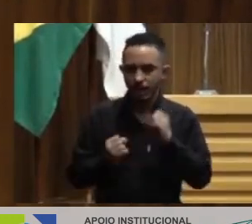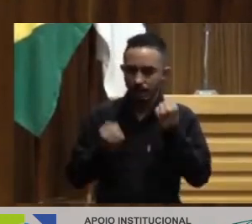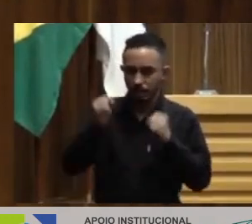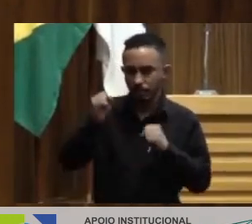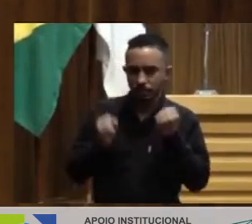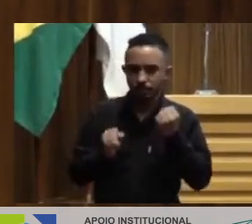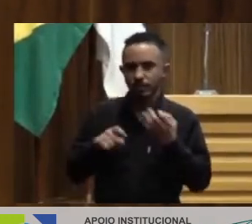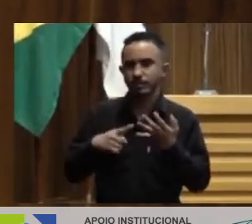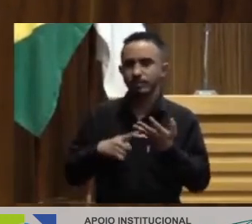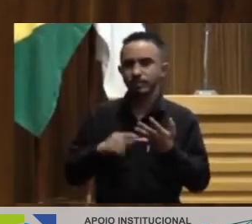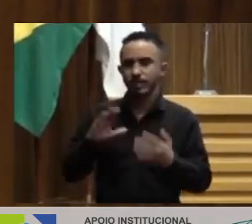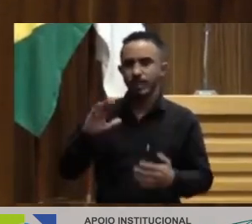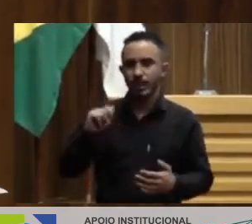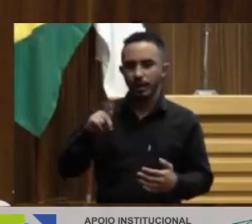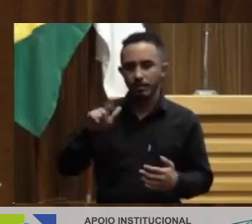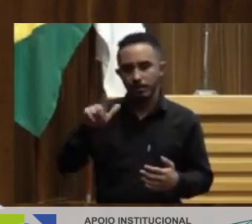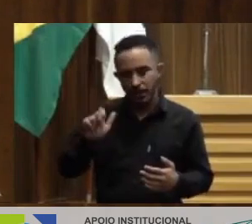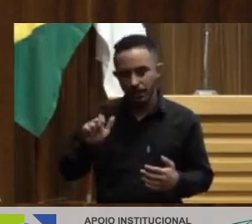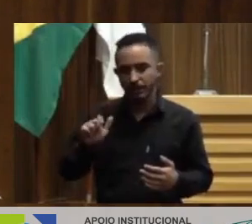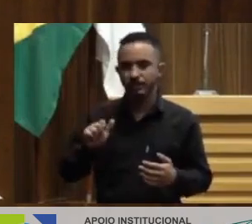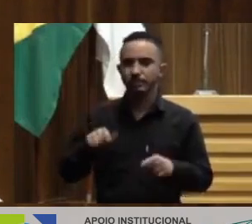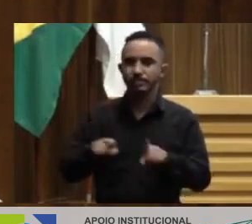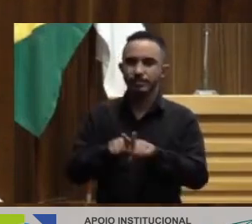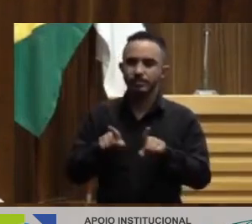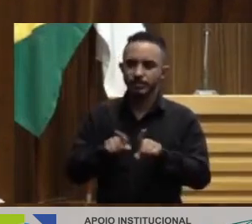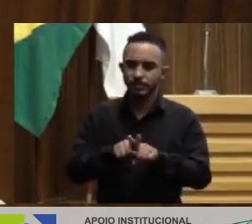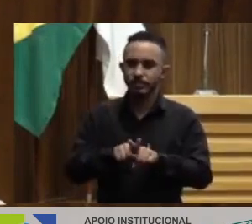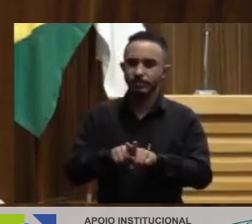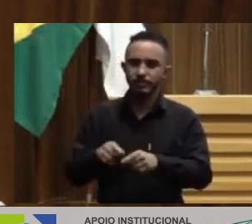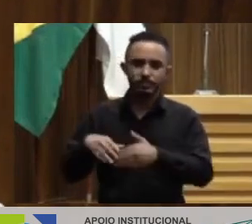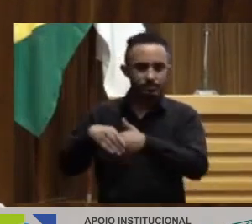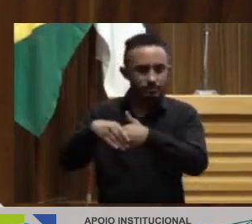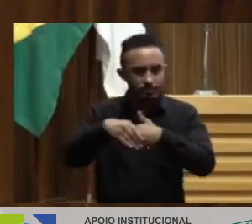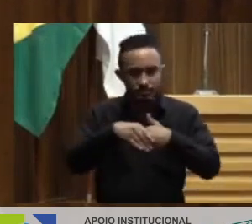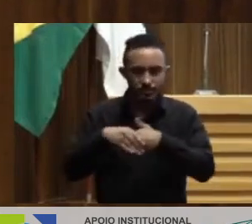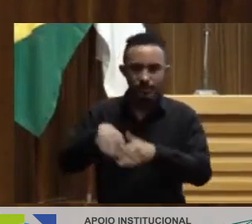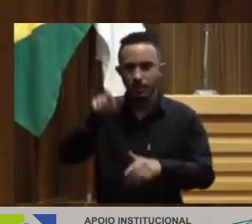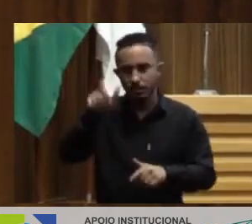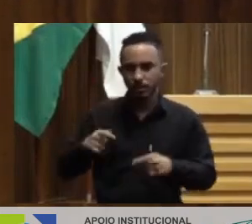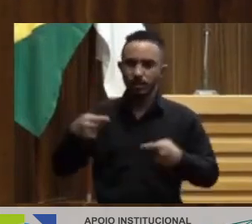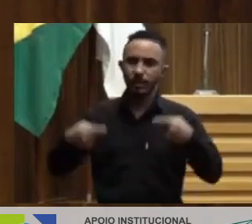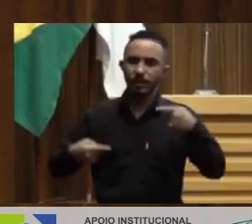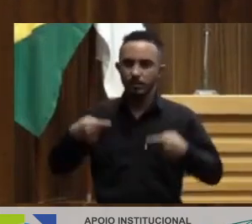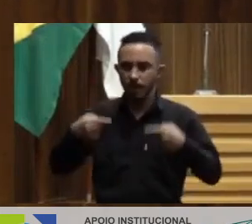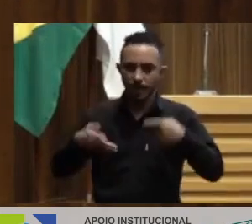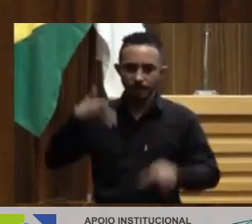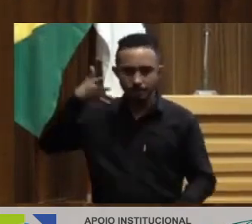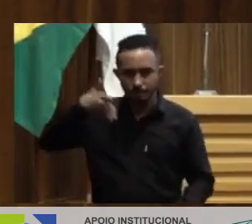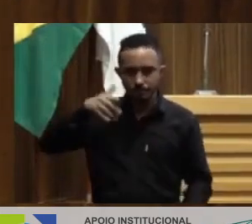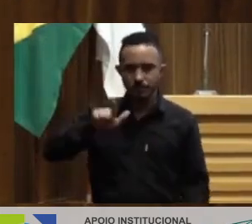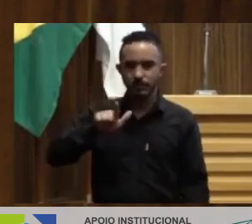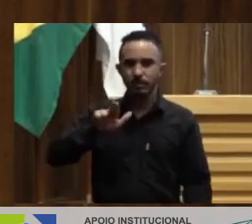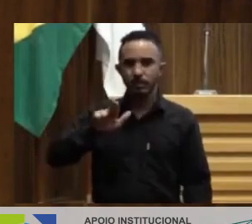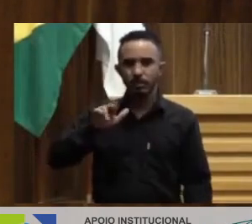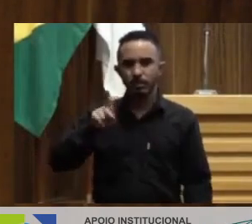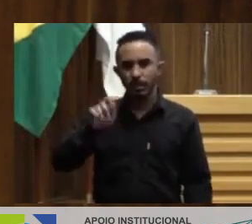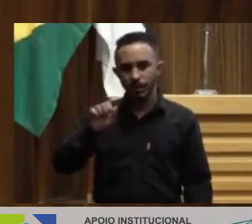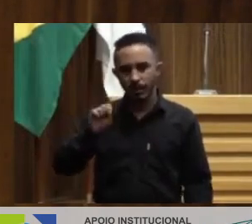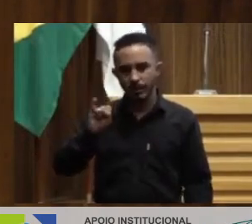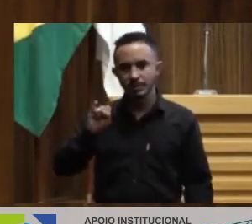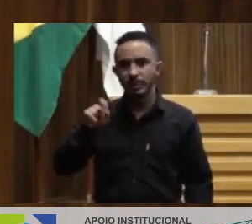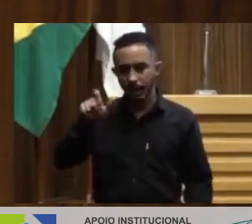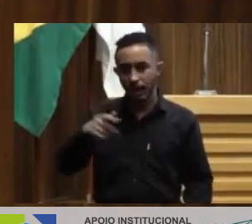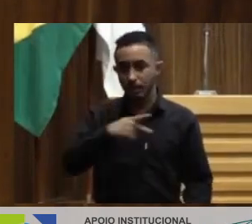que dirige a BDI. Saudar aqui os painelistas, o Luquezzi, que preside o